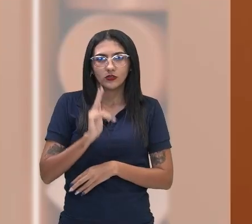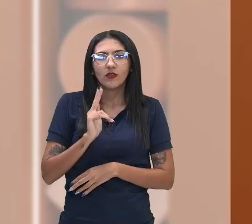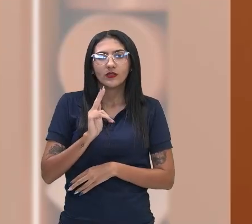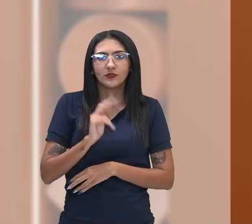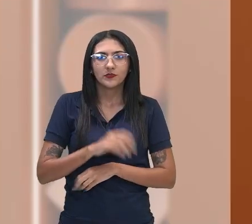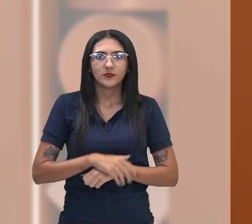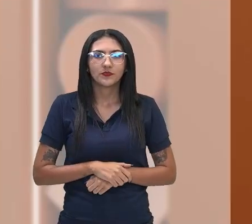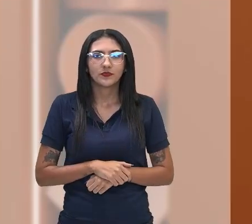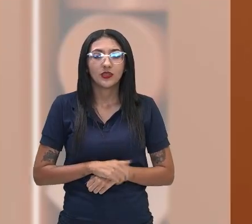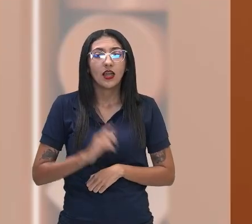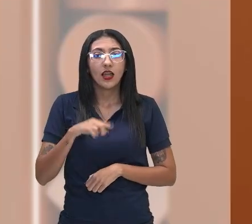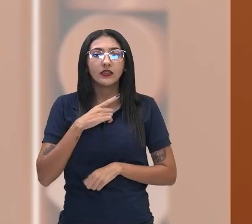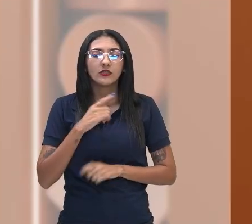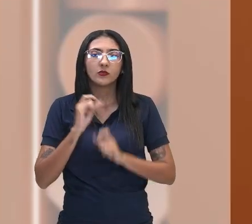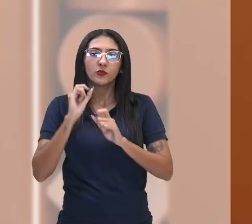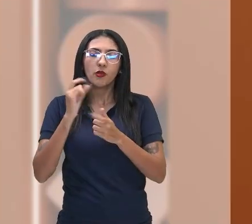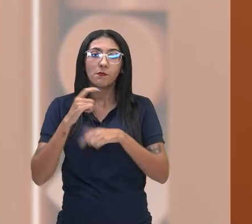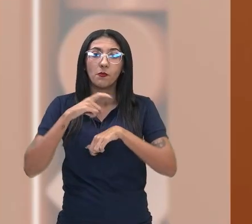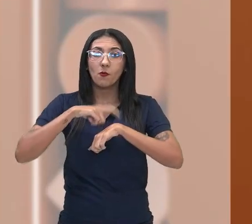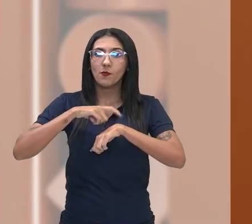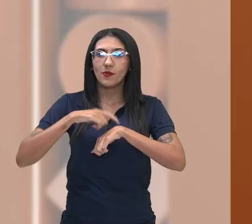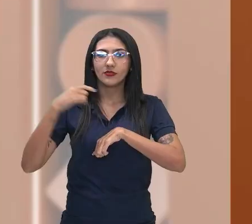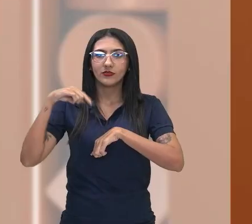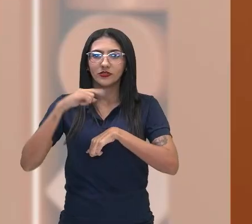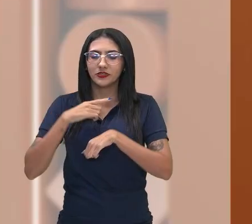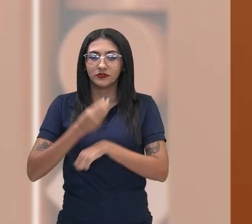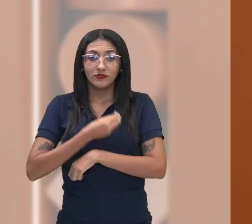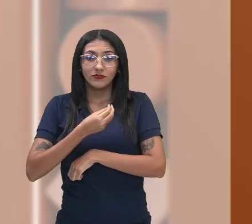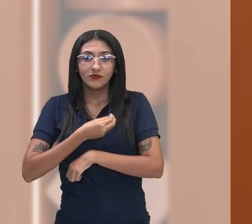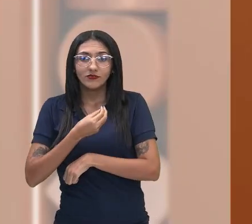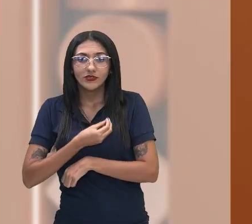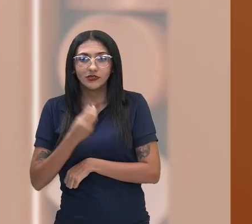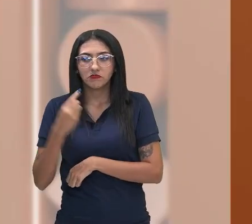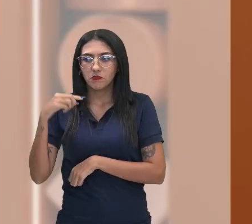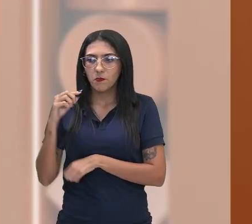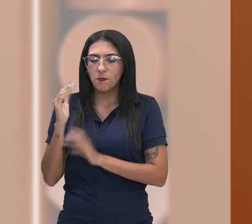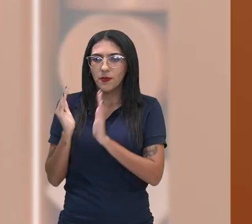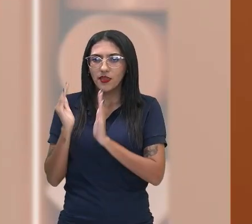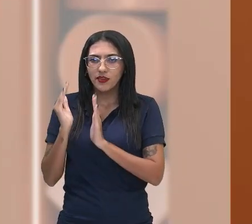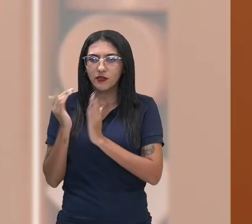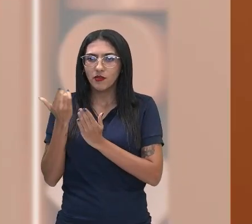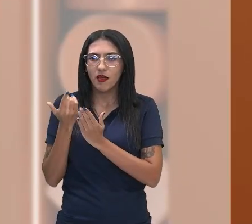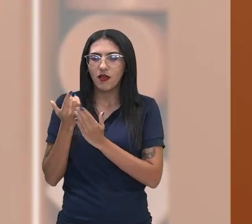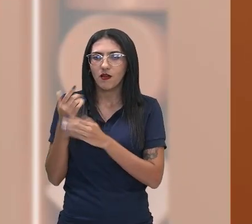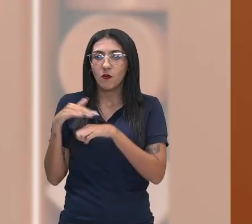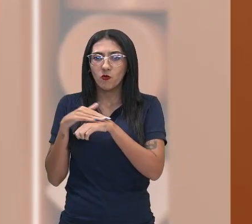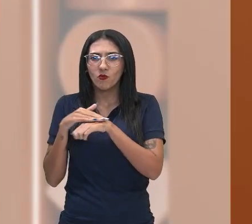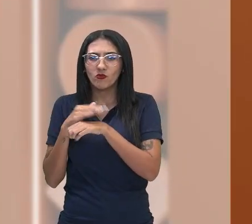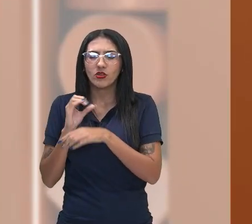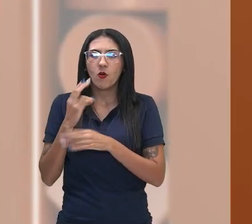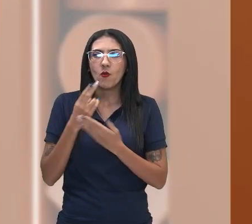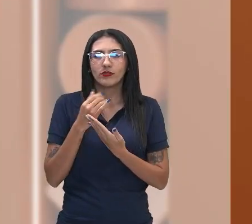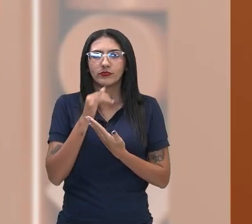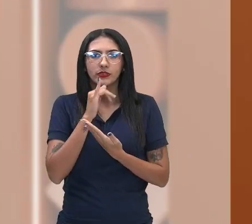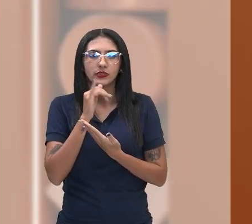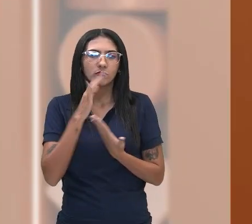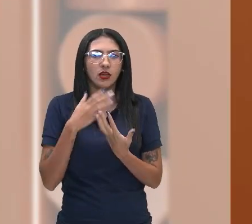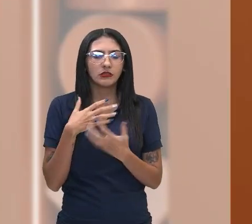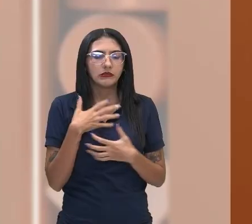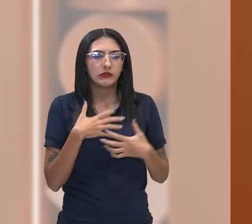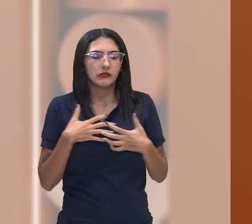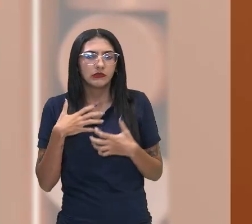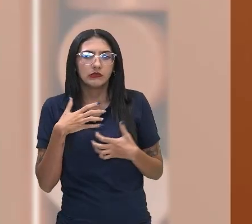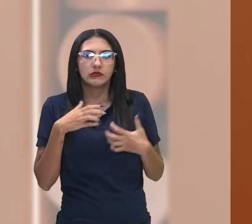né? Reflete ali um momento que você estava vivendo da sua vida, né? Um momento de angústia, um momento de alegria,